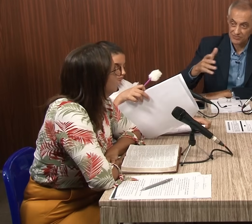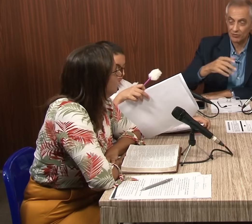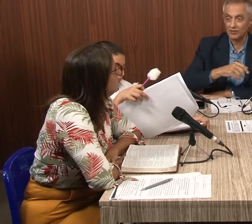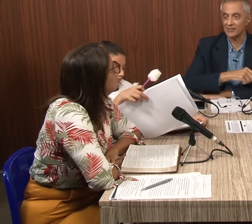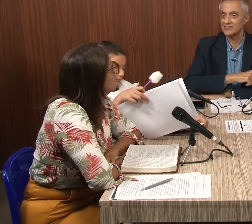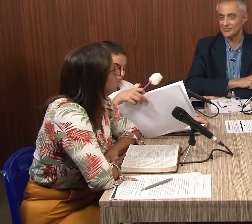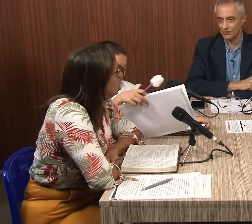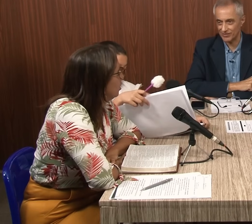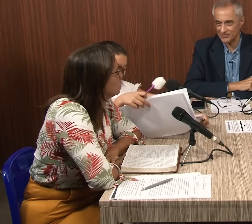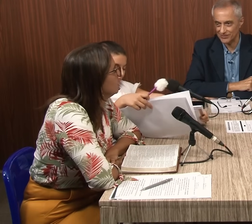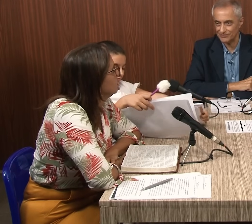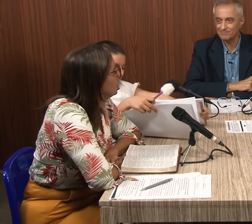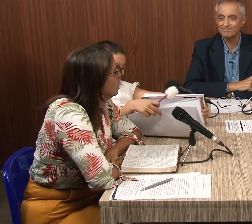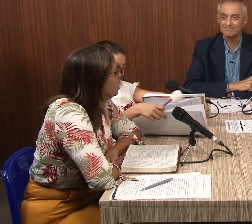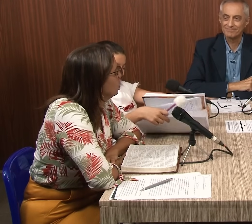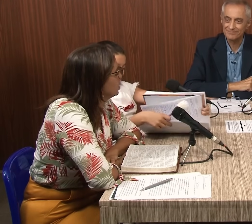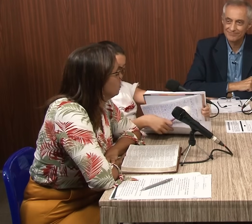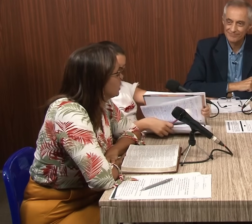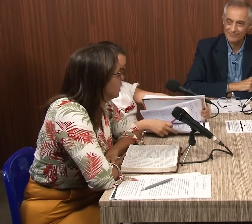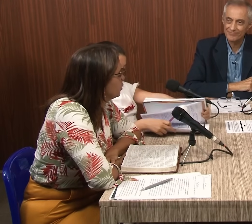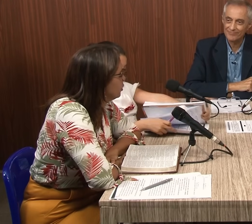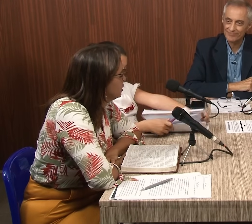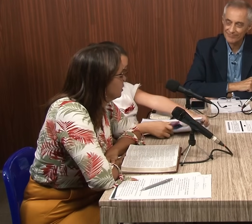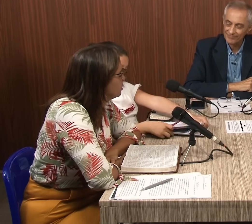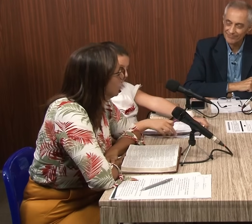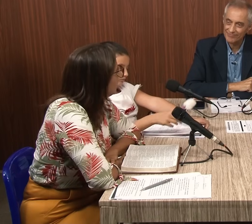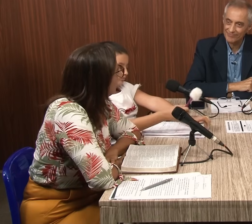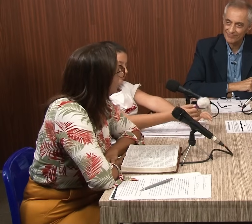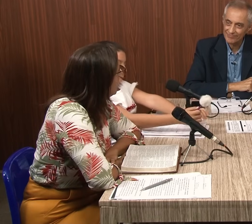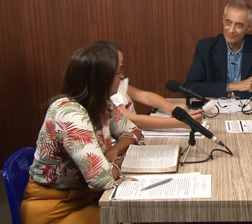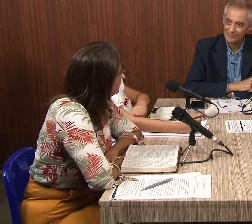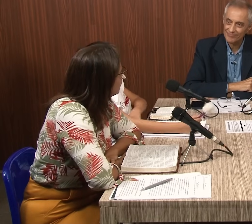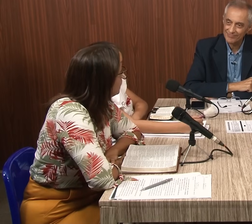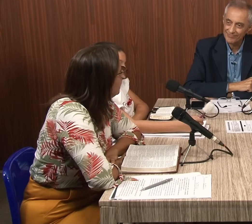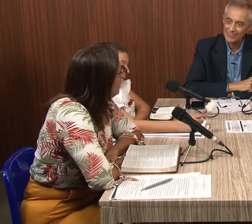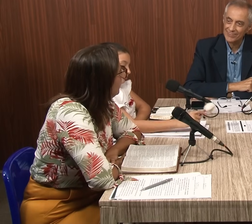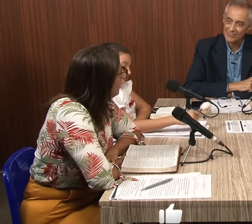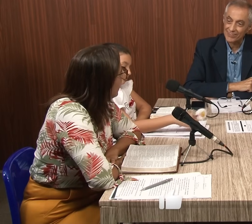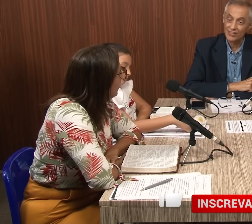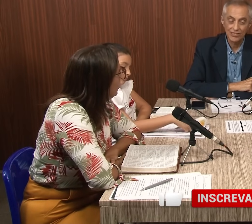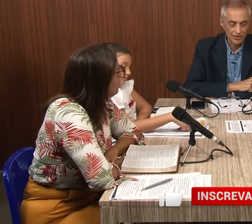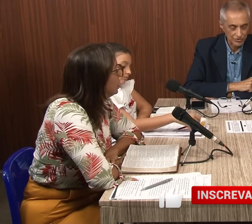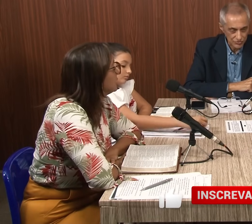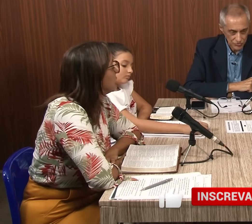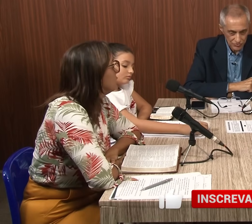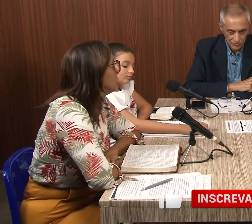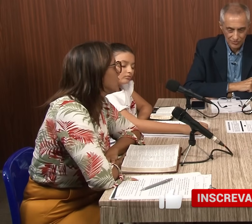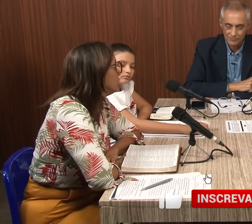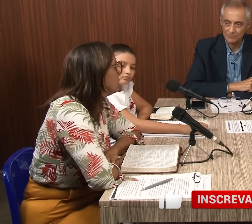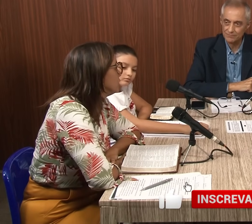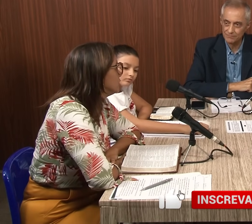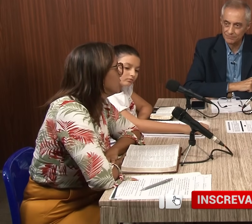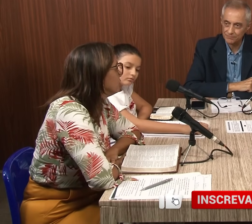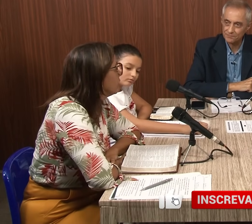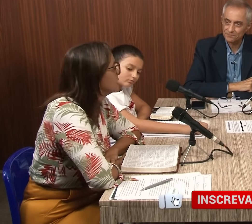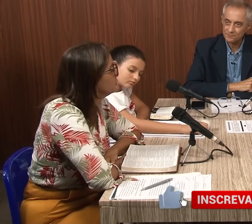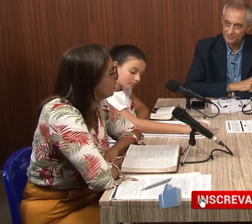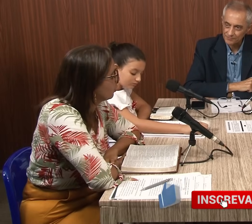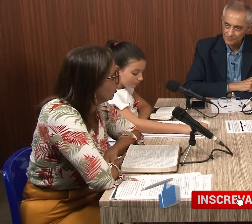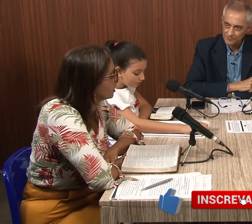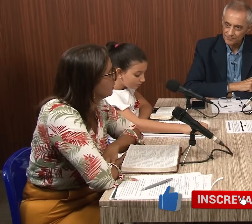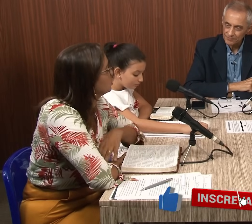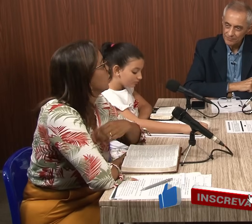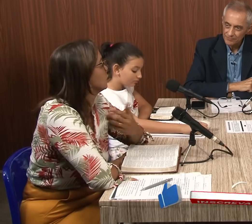é que você alcança. E nos molda. E o adversário fez isso, né, lá em Gênesis. Né? Ele fez exatamente o que a ideologia faz.